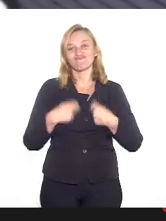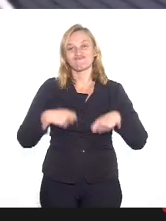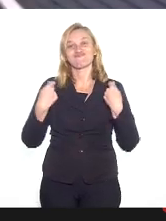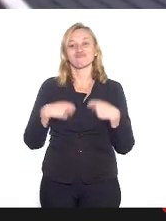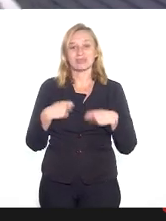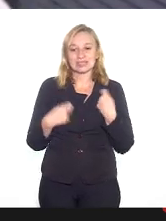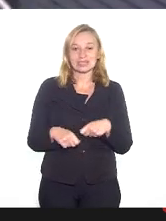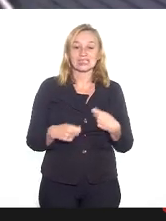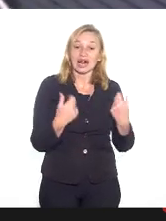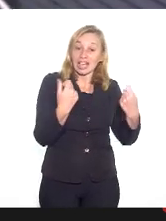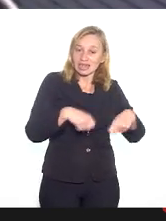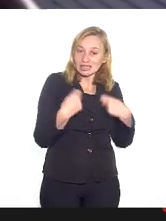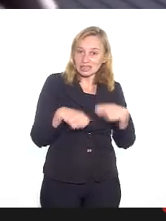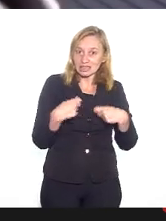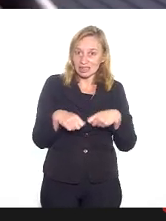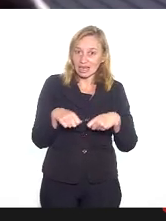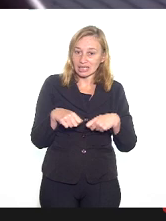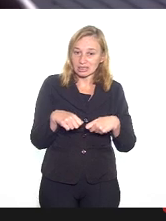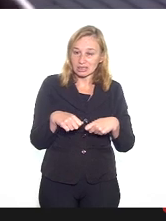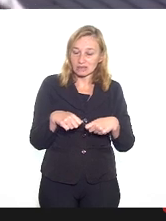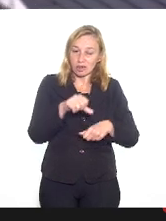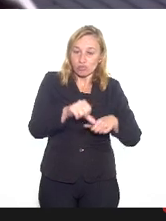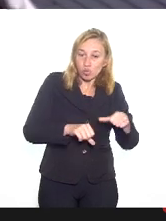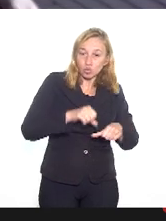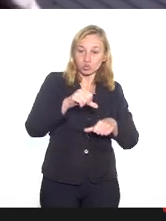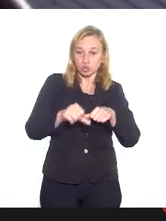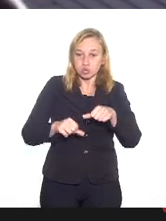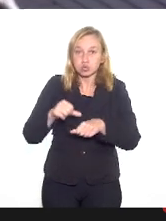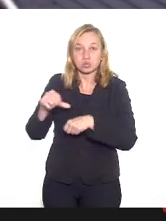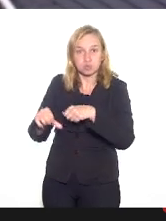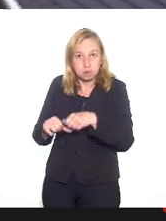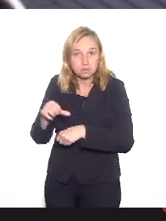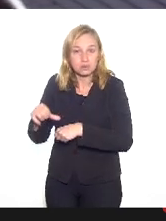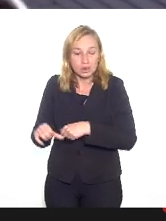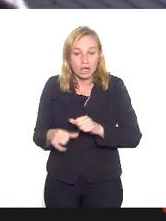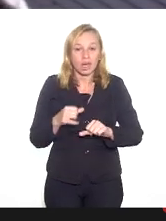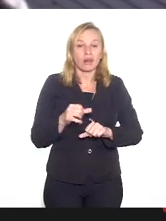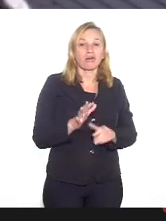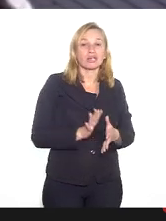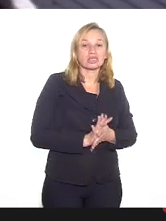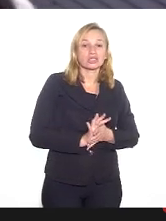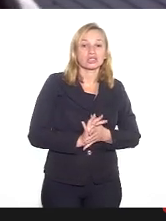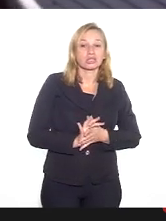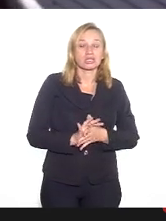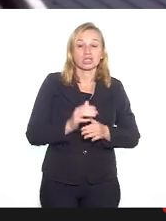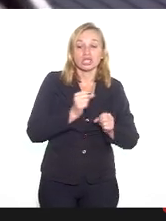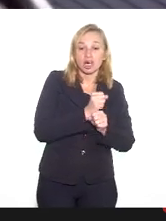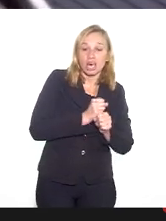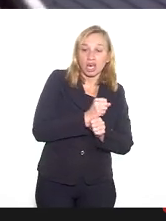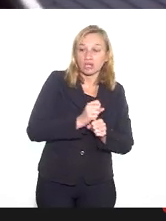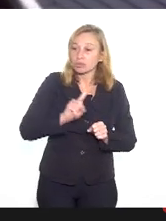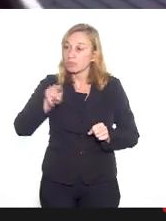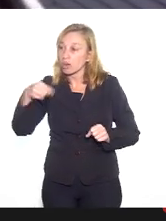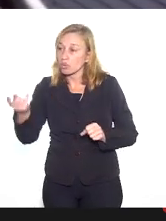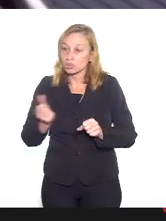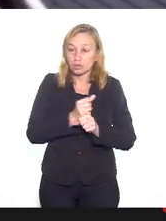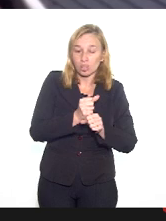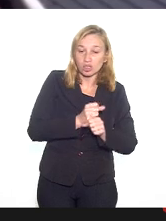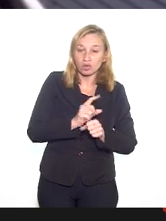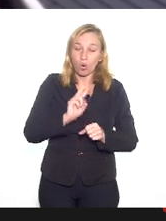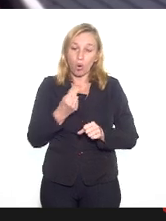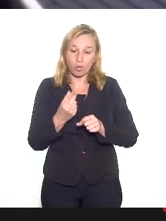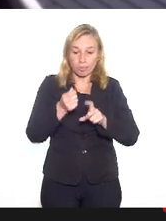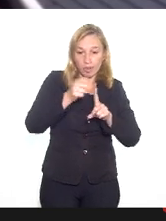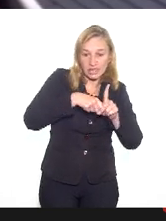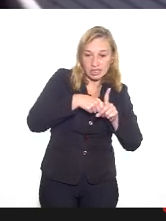As necessidades, elas vão mudando, né, de ano para ano, de mês para mês. Então,